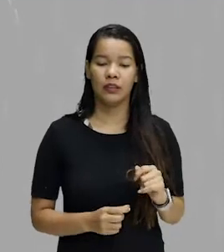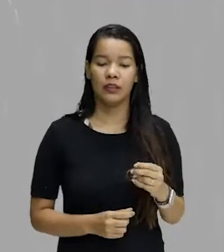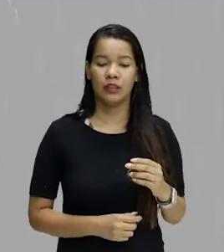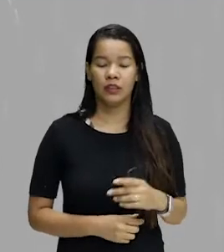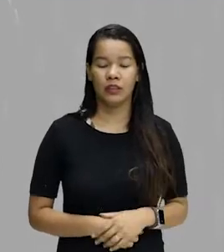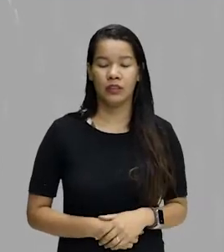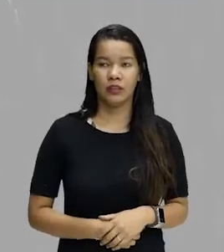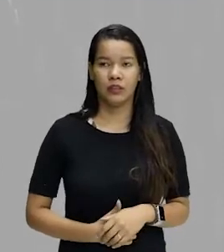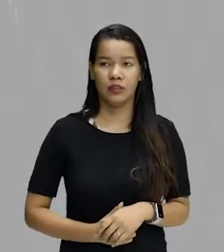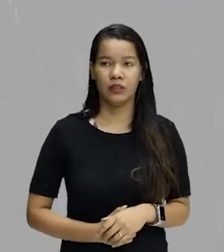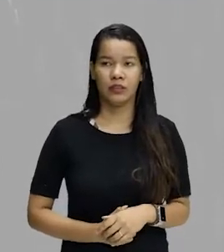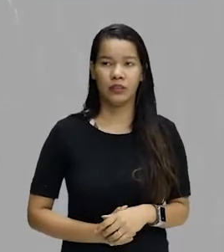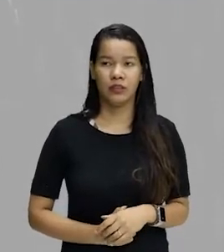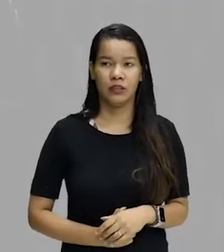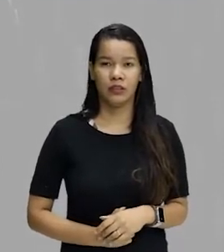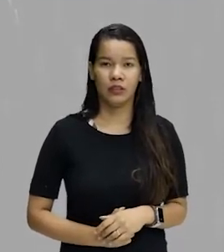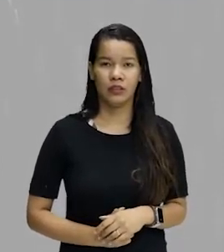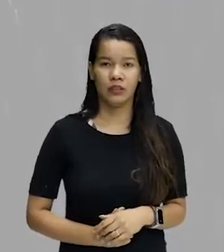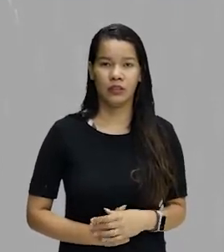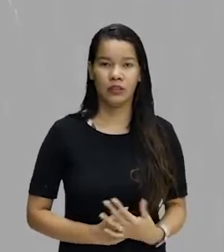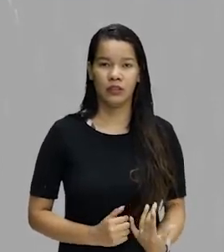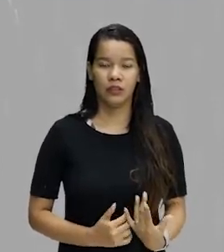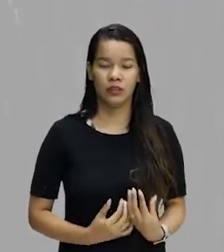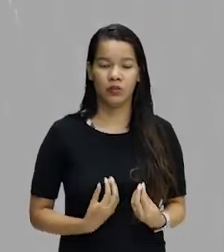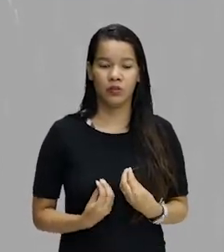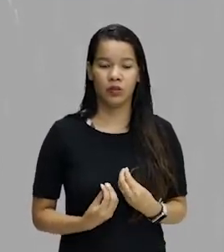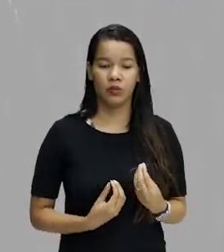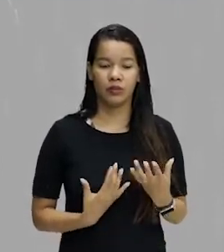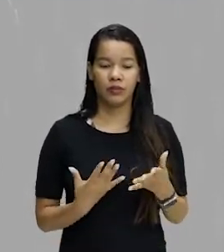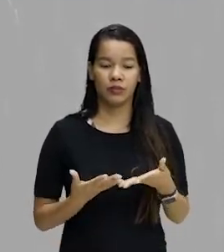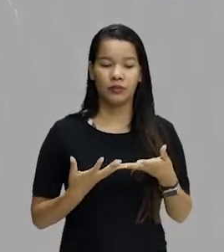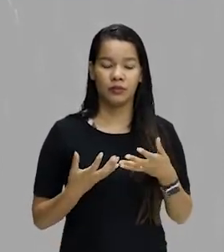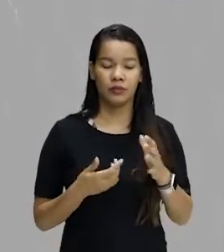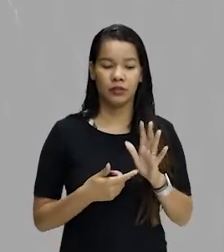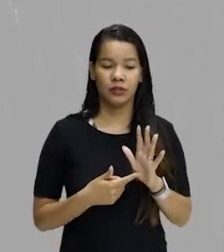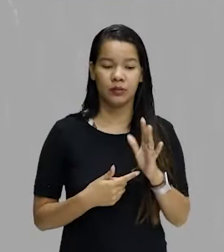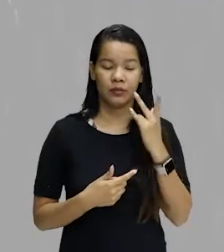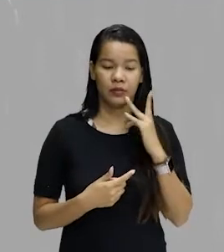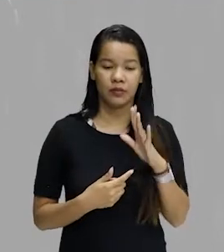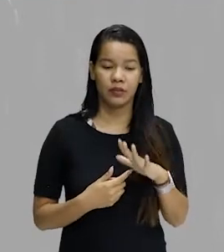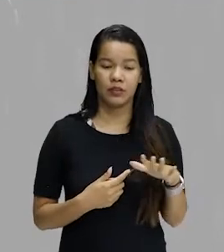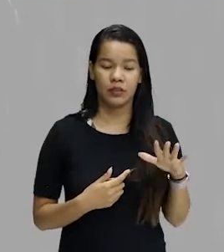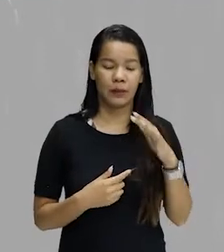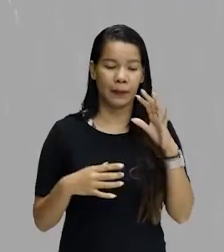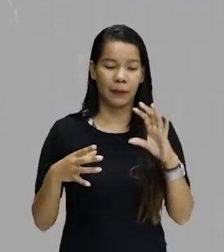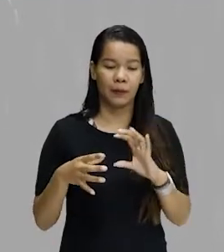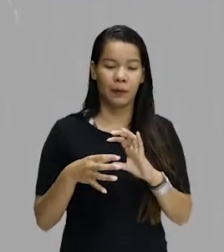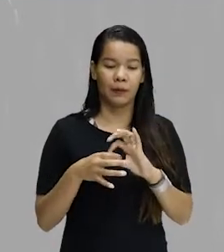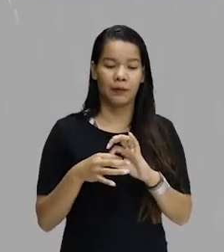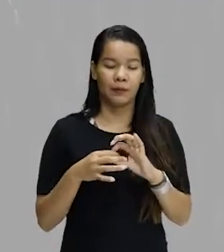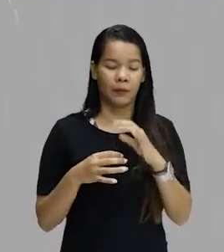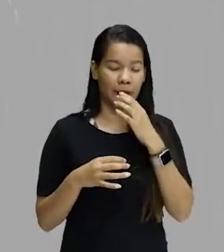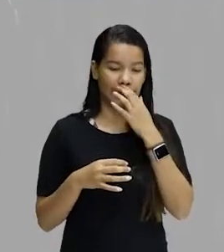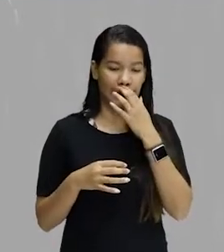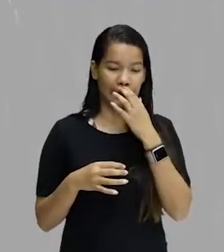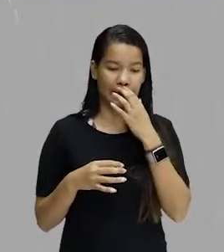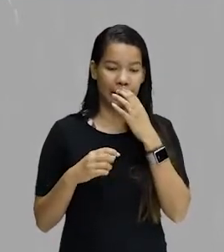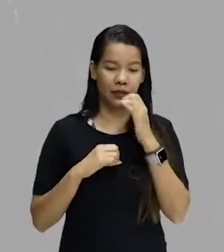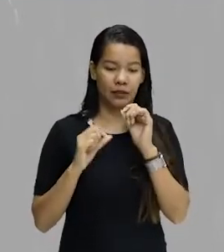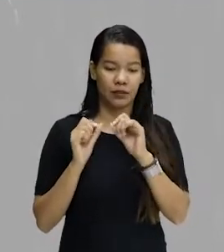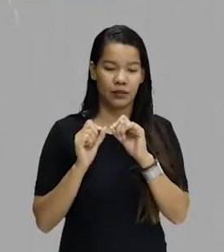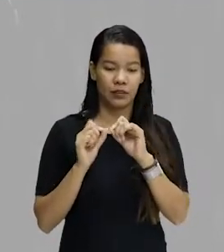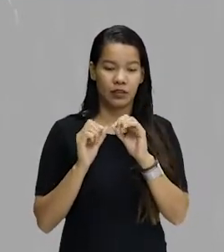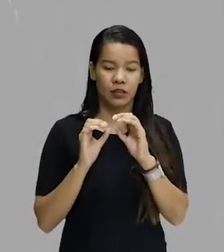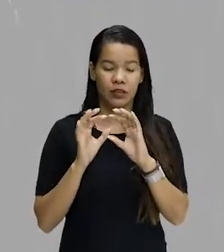em cetonas. Nesse caso aqui, como eu estou mostrando para vocês, a combinação das ligações, eu vou ter a formação de